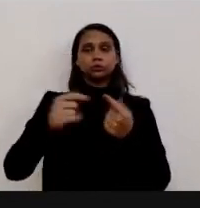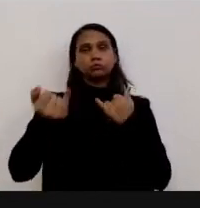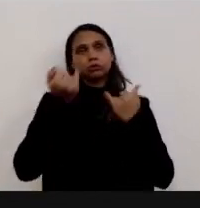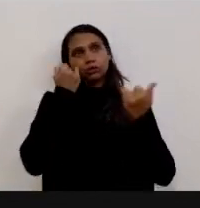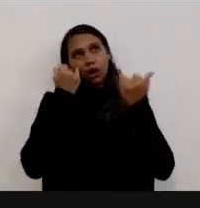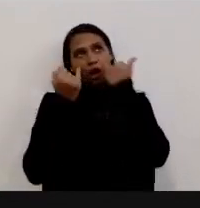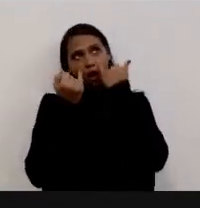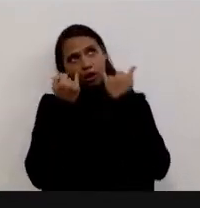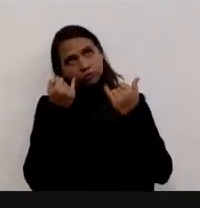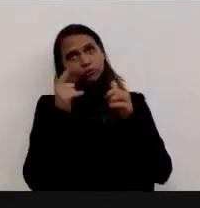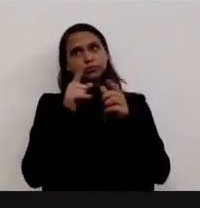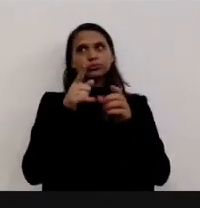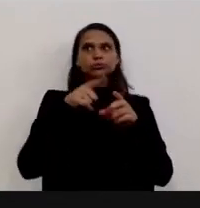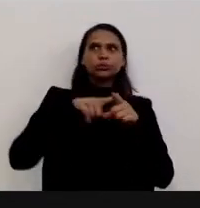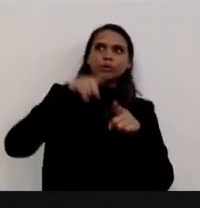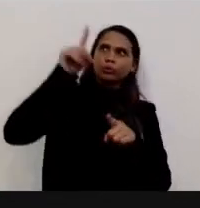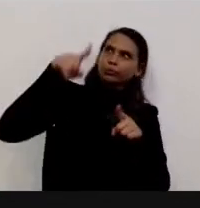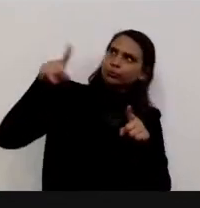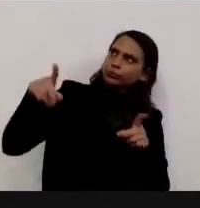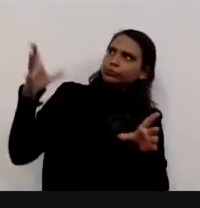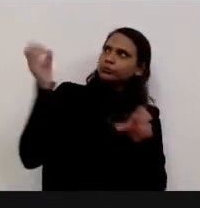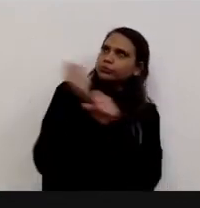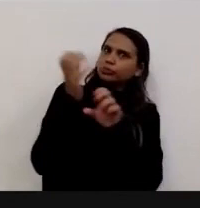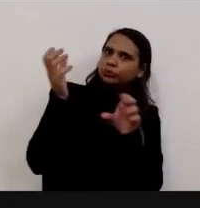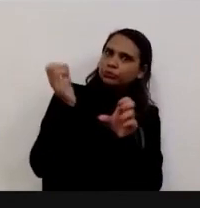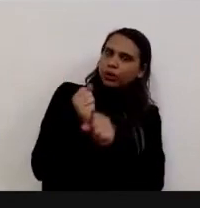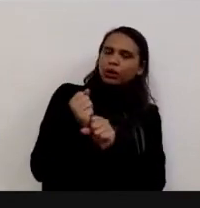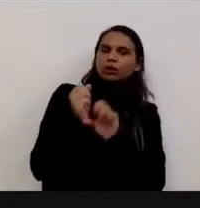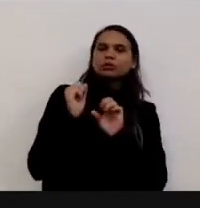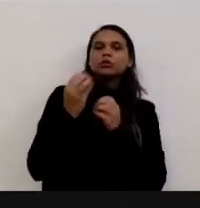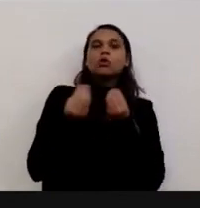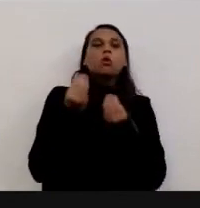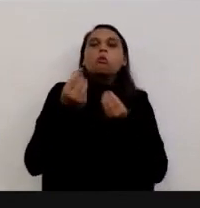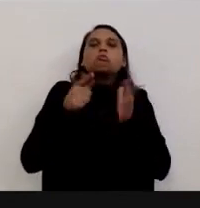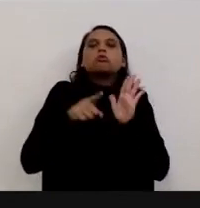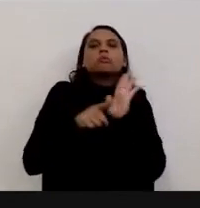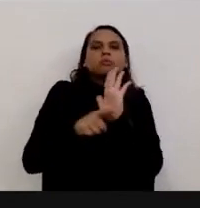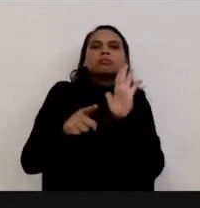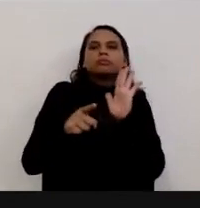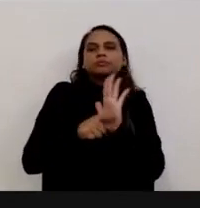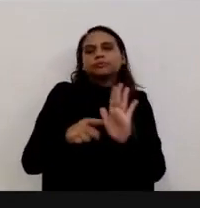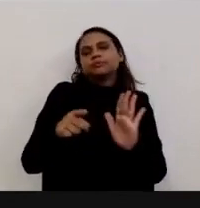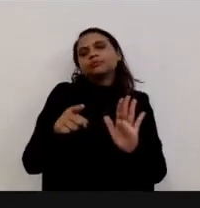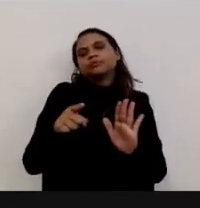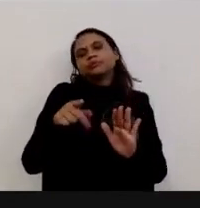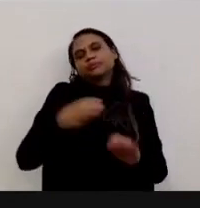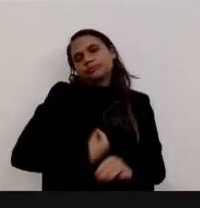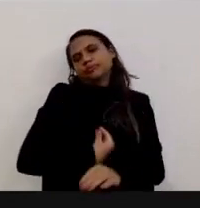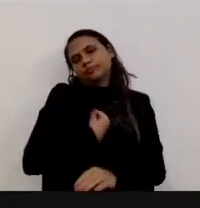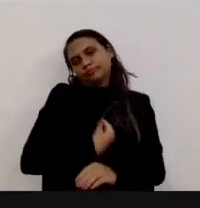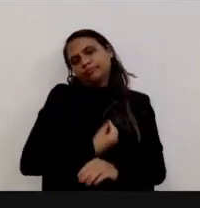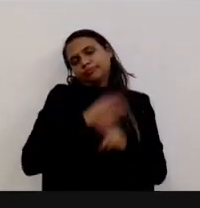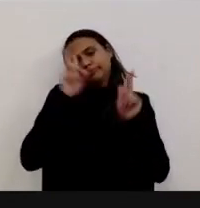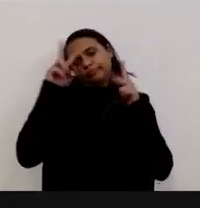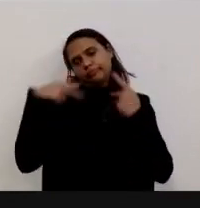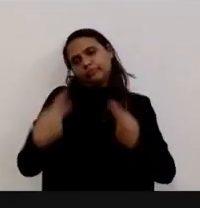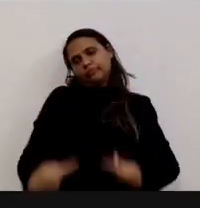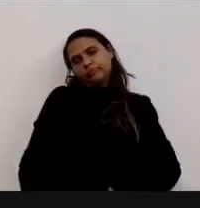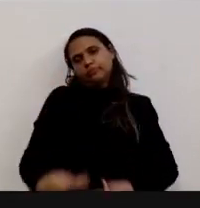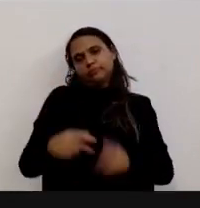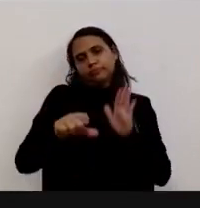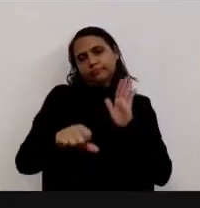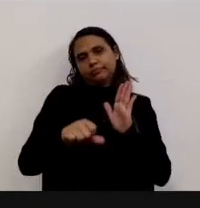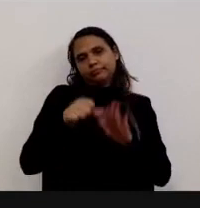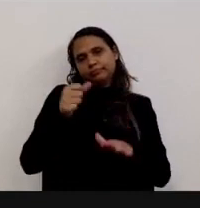em algoritmos e como isso pode melhorar a vida do ser humano. Então, meu primeiro ponto é esse, dizer que todos estão